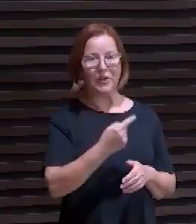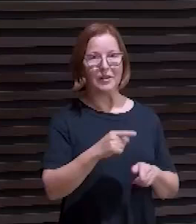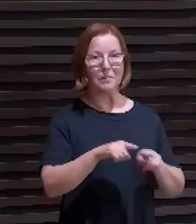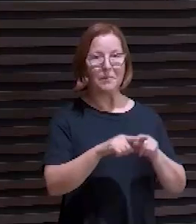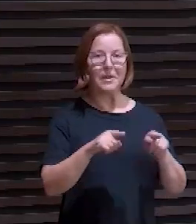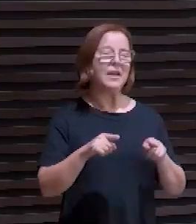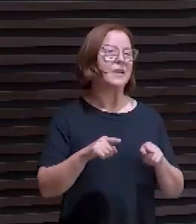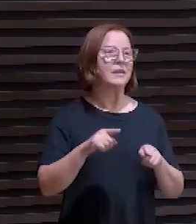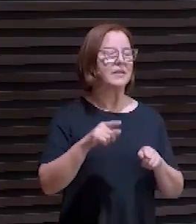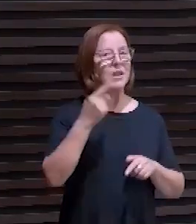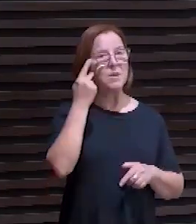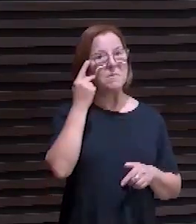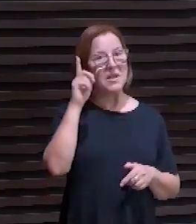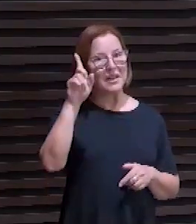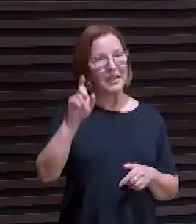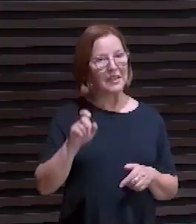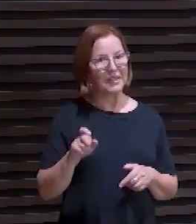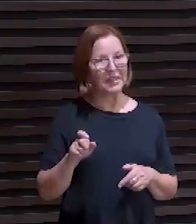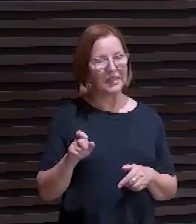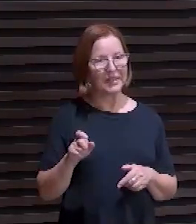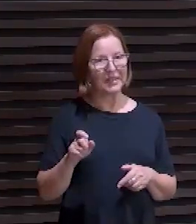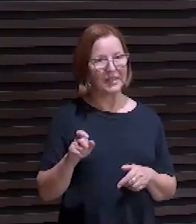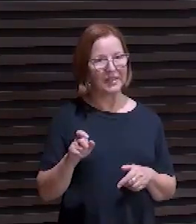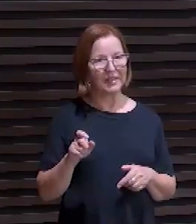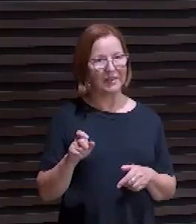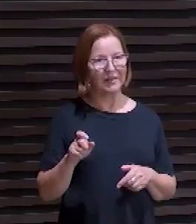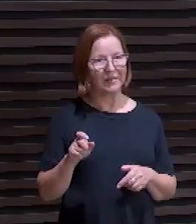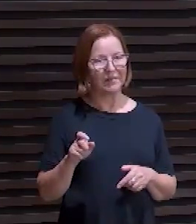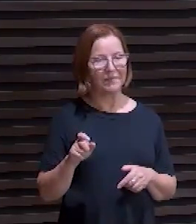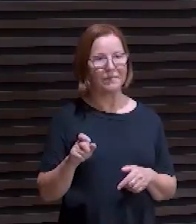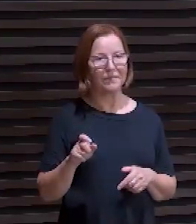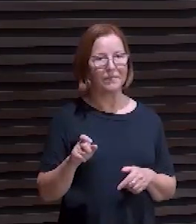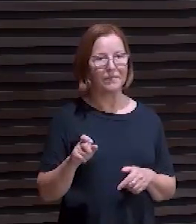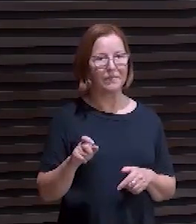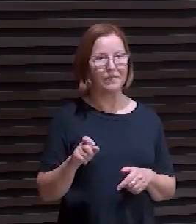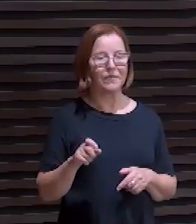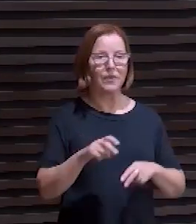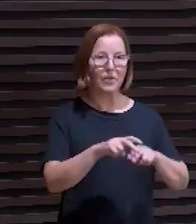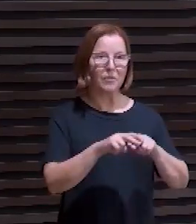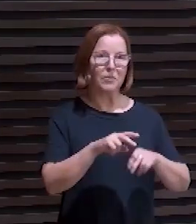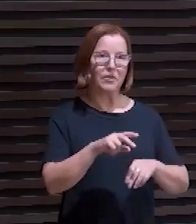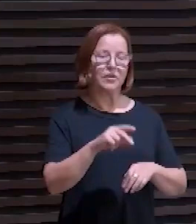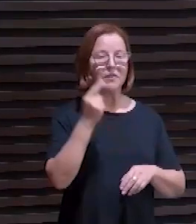o instrumento para a nossa salvação.